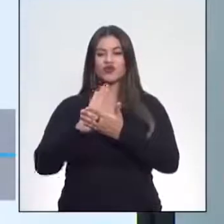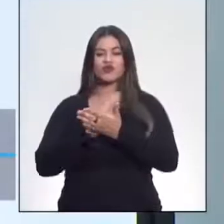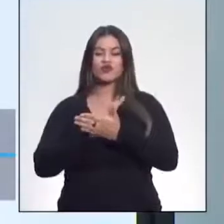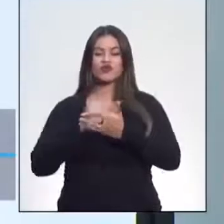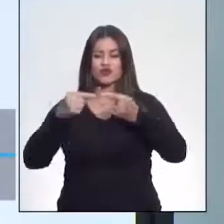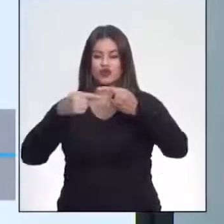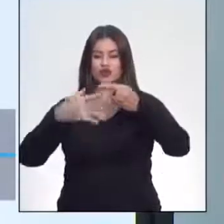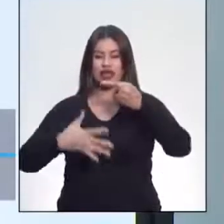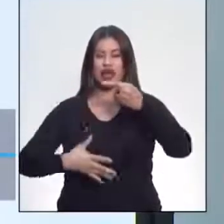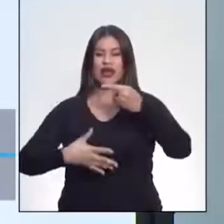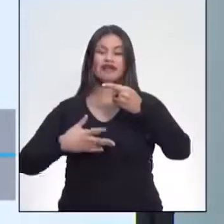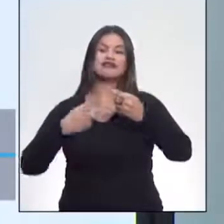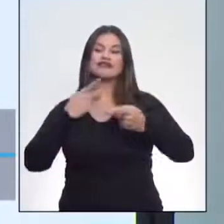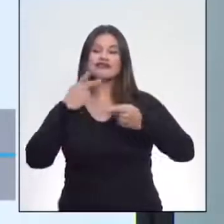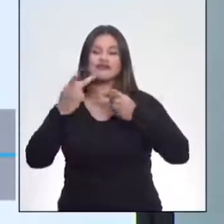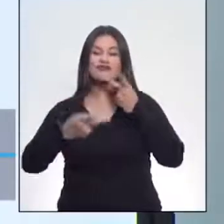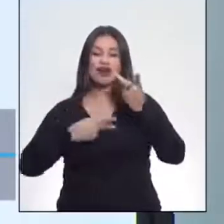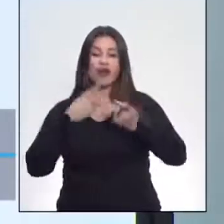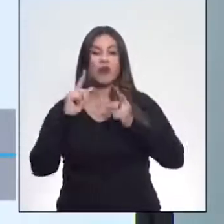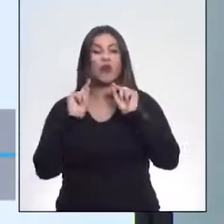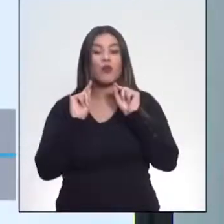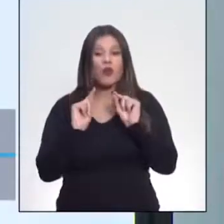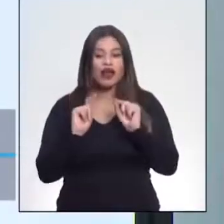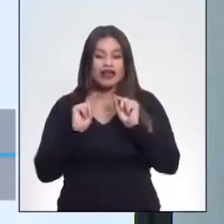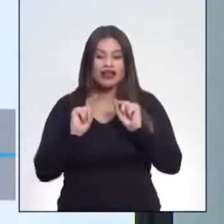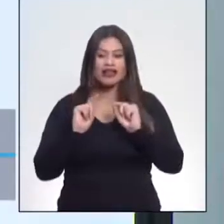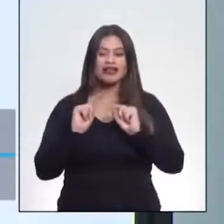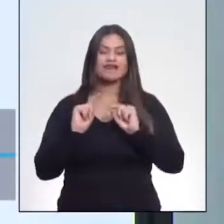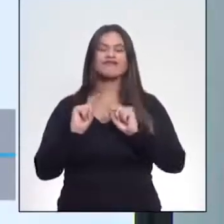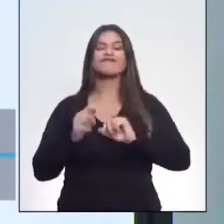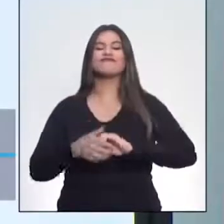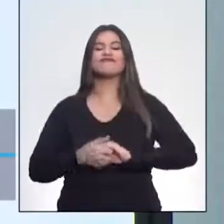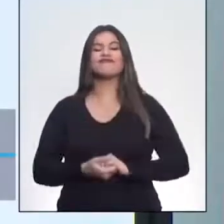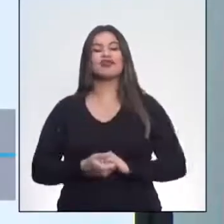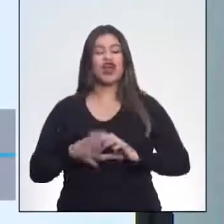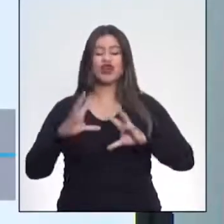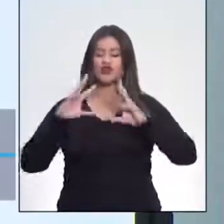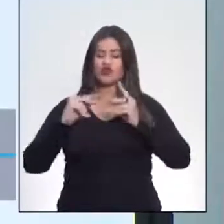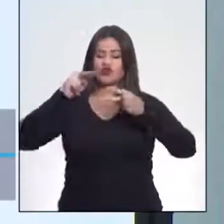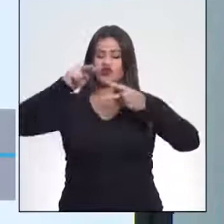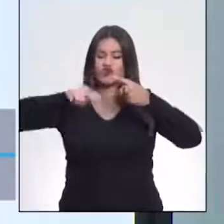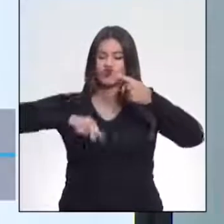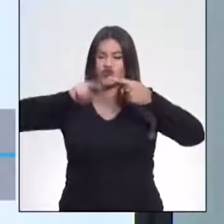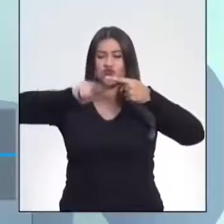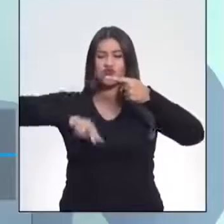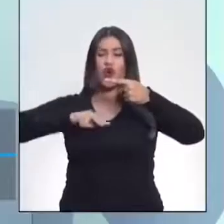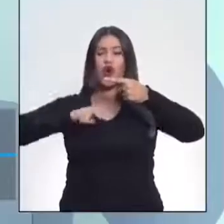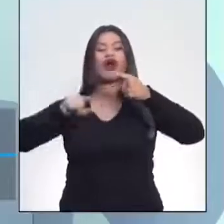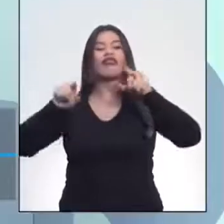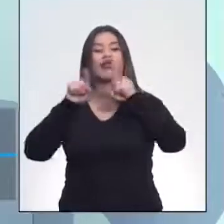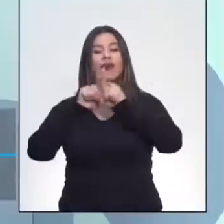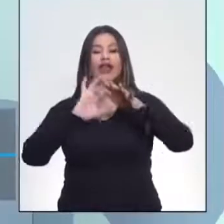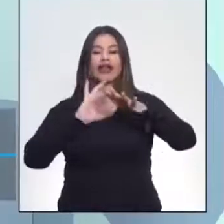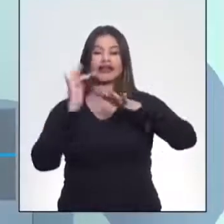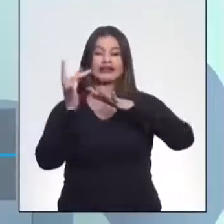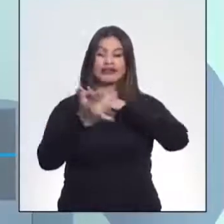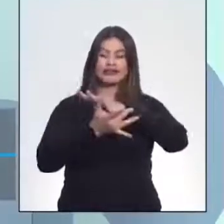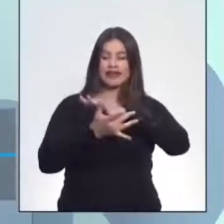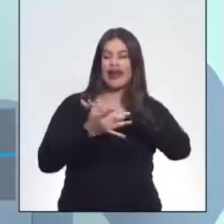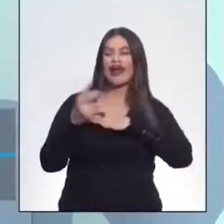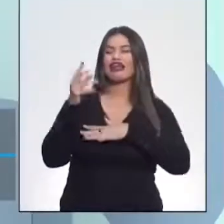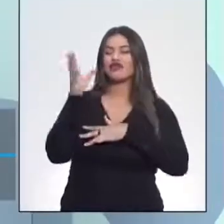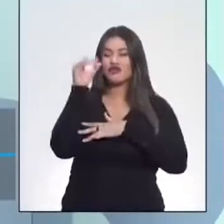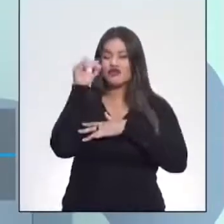chat a gente tem olhado bastante o chat e tudo que vocês estão deixando também nas redes sociais não é Professor Carlos verdade nós estamos bem